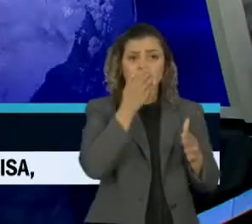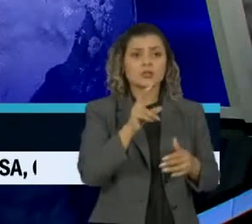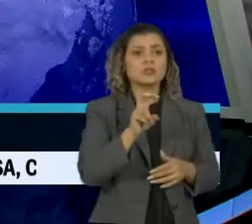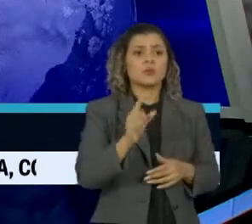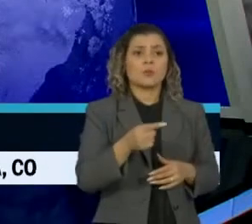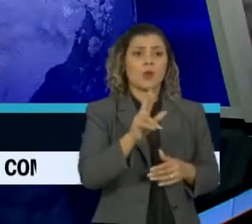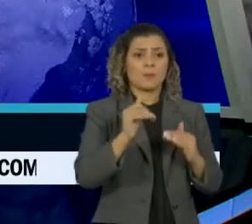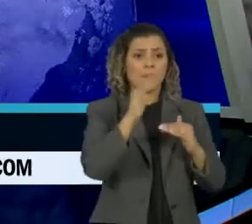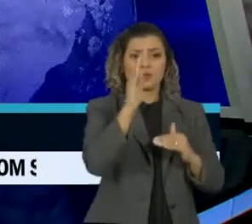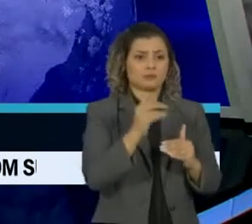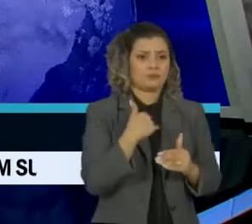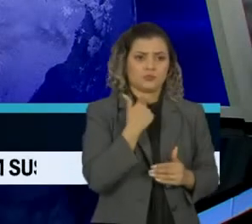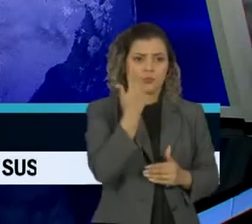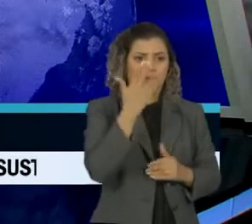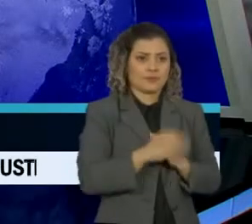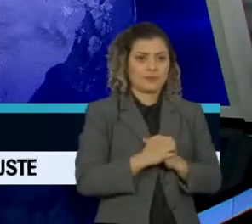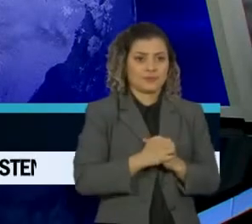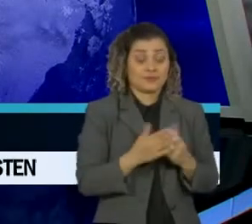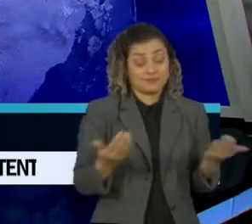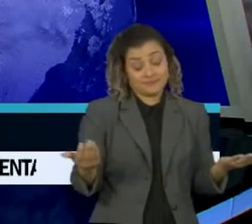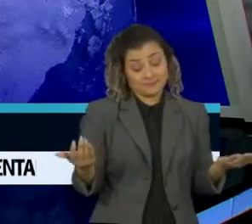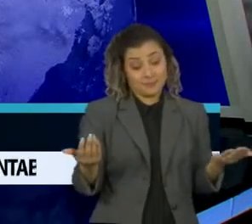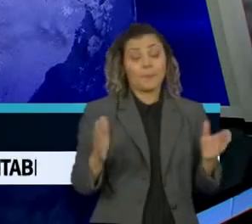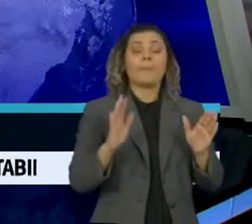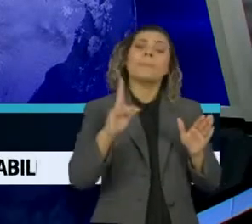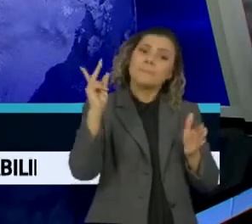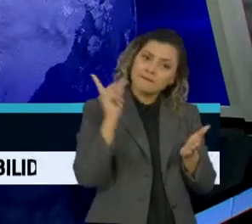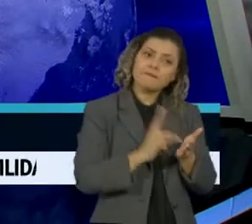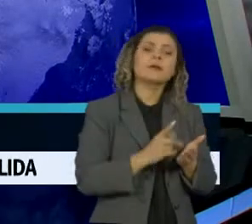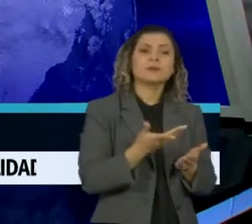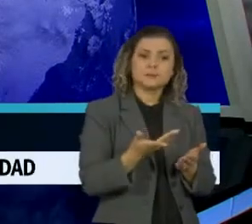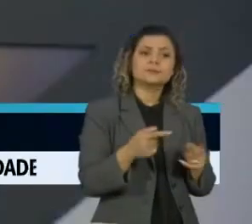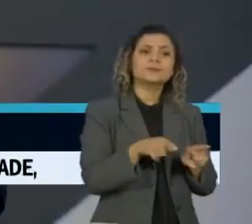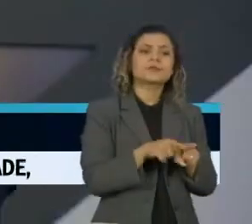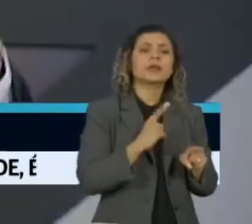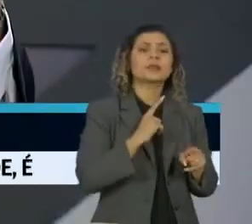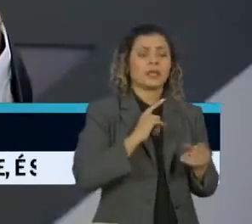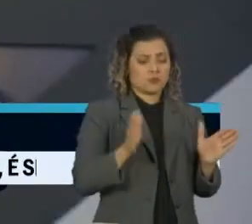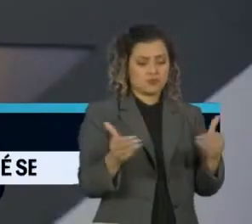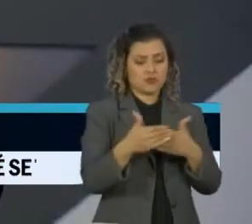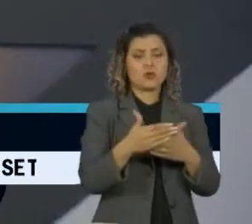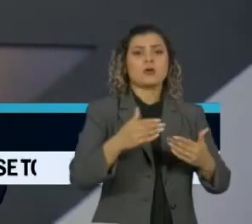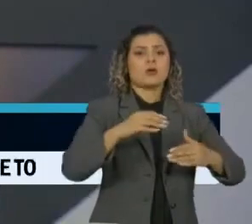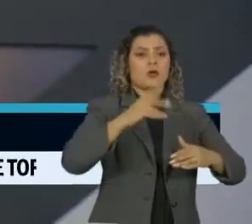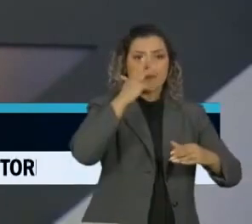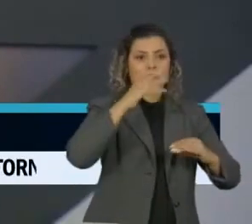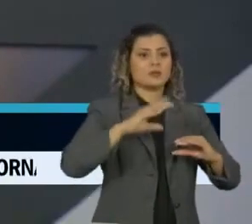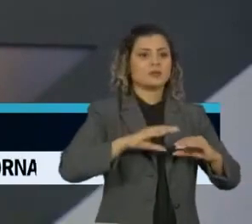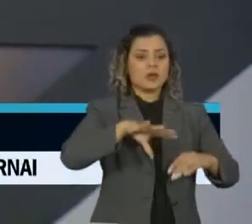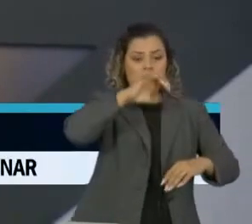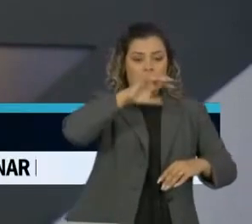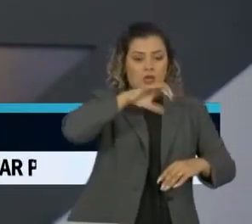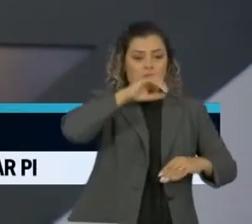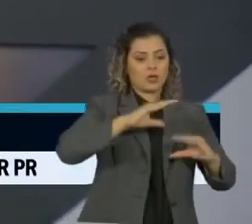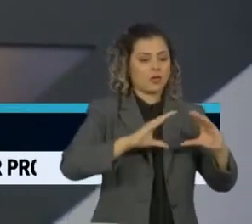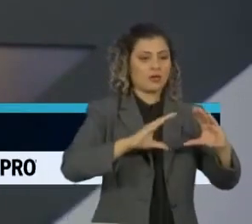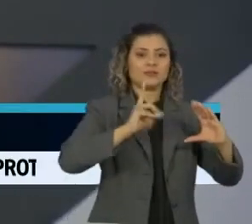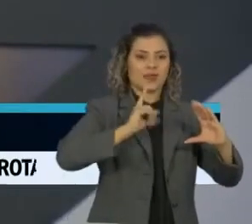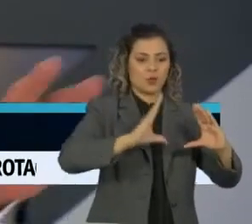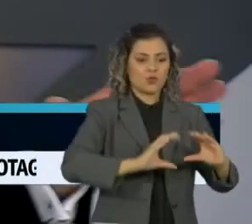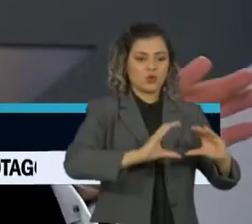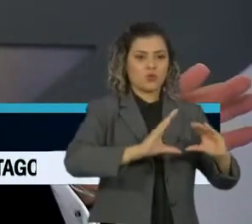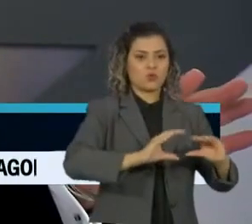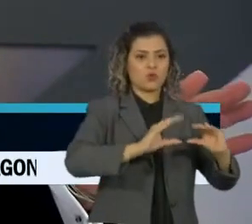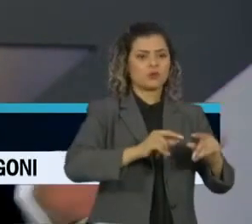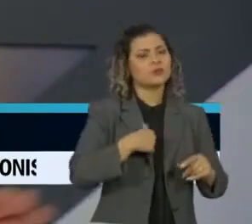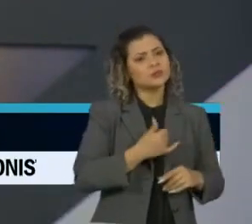mil reais. Não custa. Assim, não, tem lá um negócio que faz subir, descer, respirar. Meu Deus, você compra carros